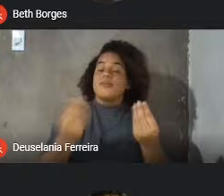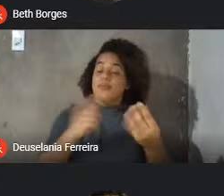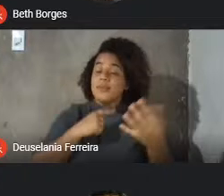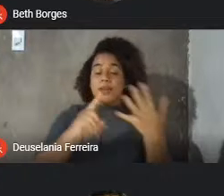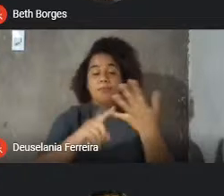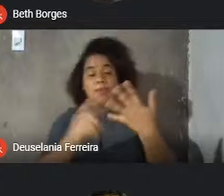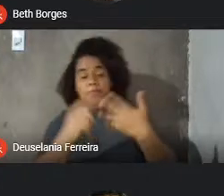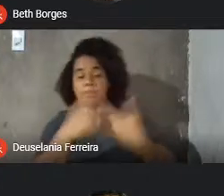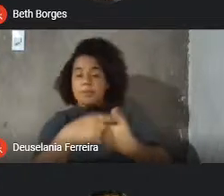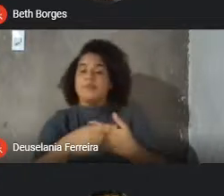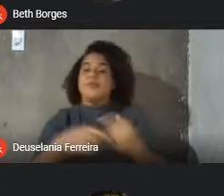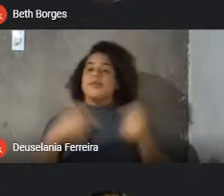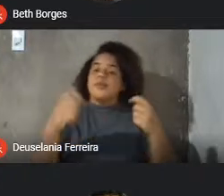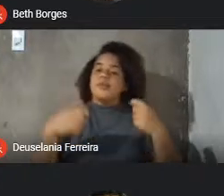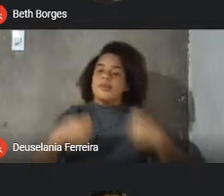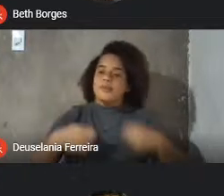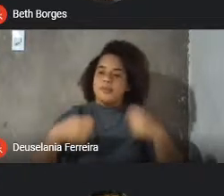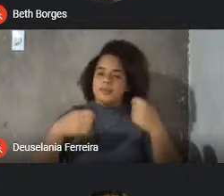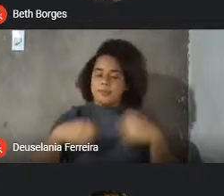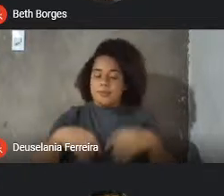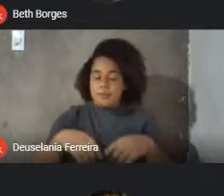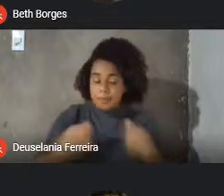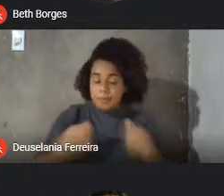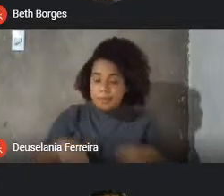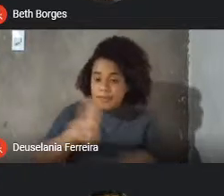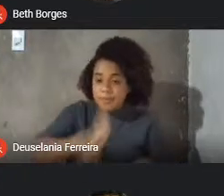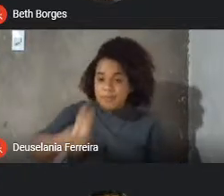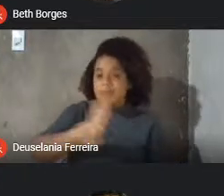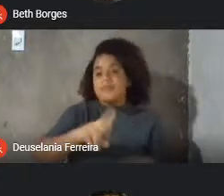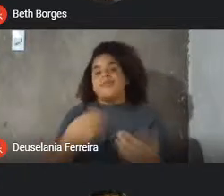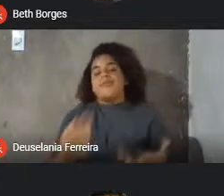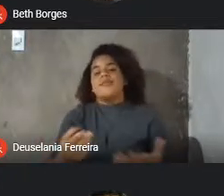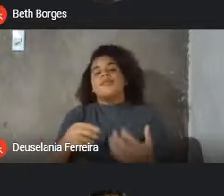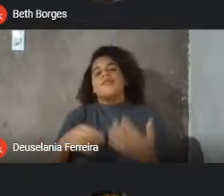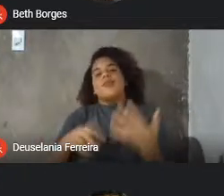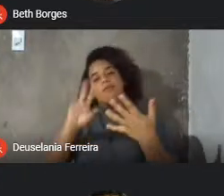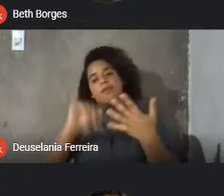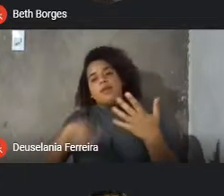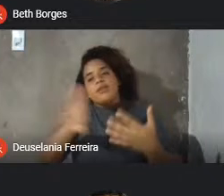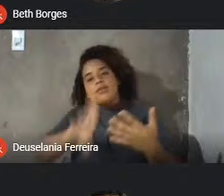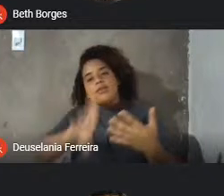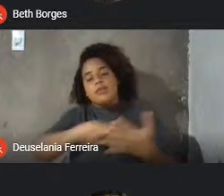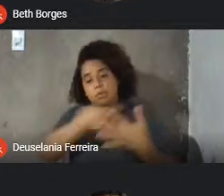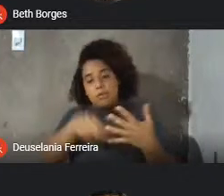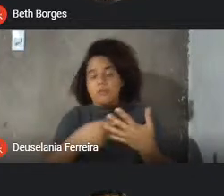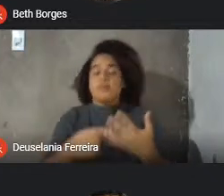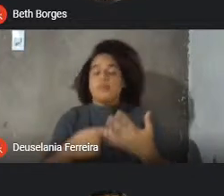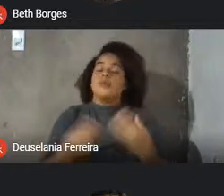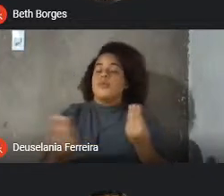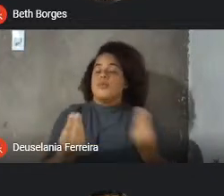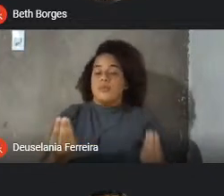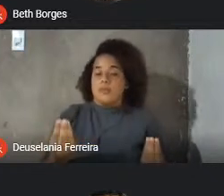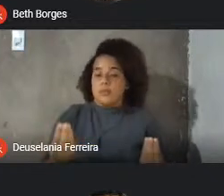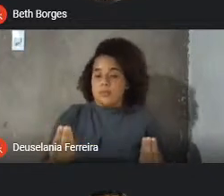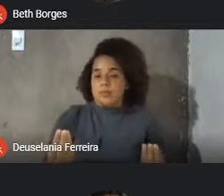técnica chamada terapia de esquemas, onde elas são estruturadas, tá? Com